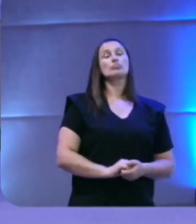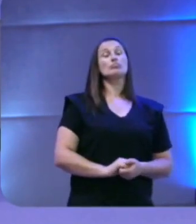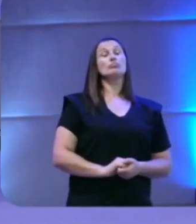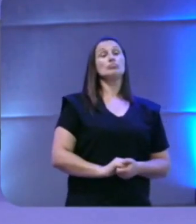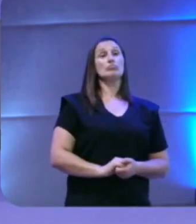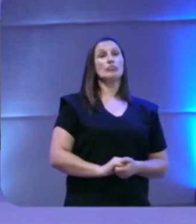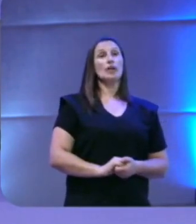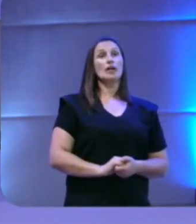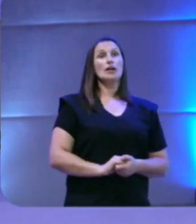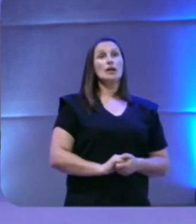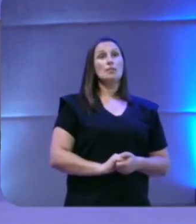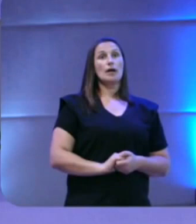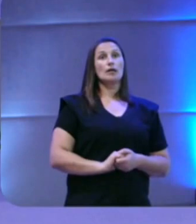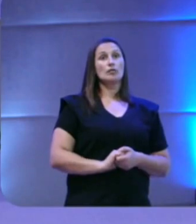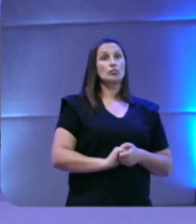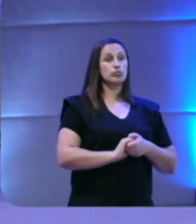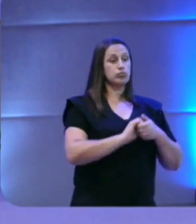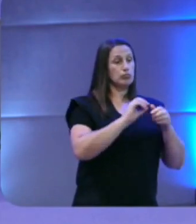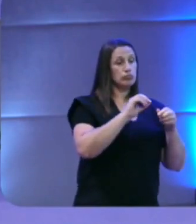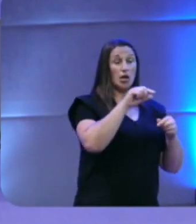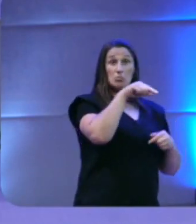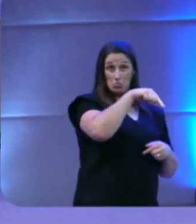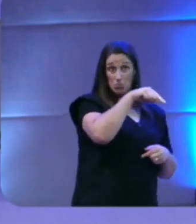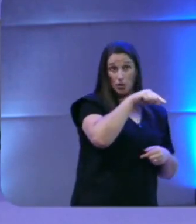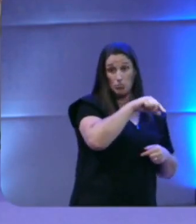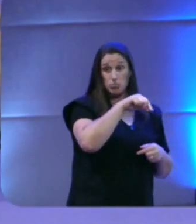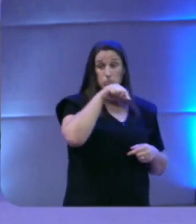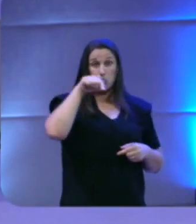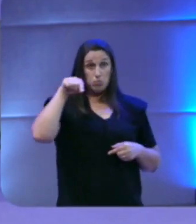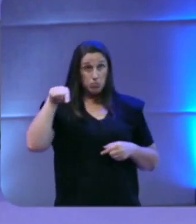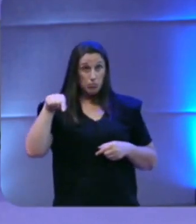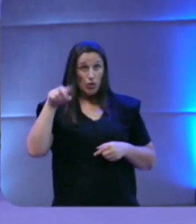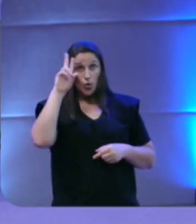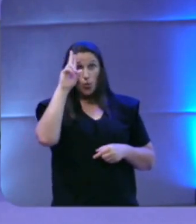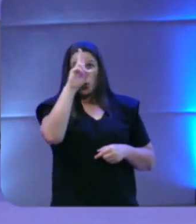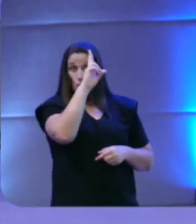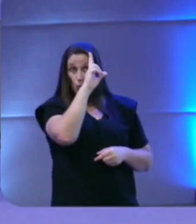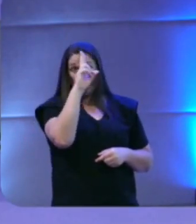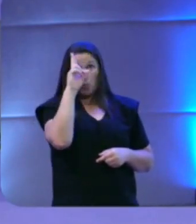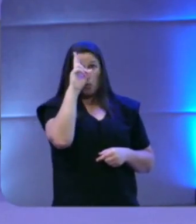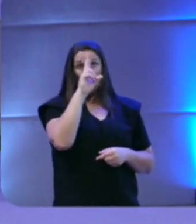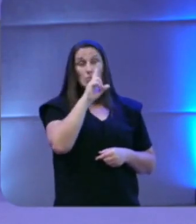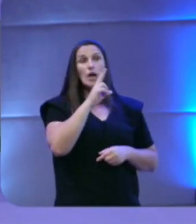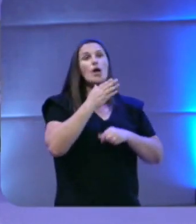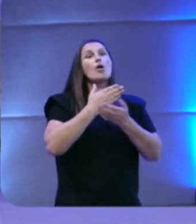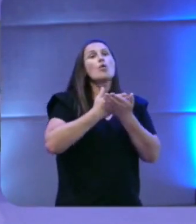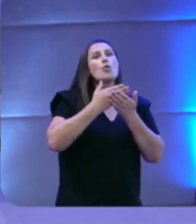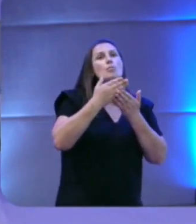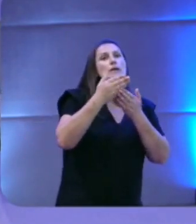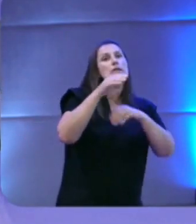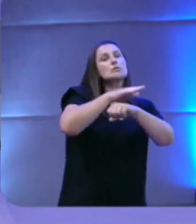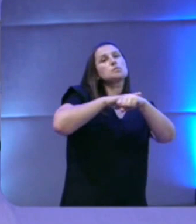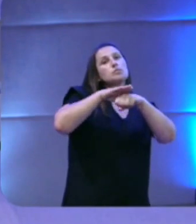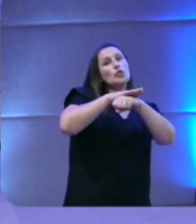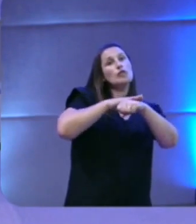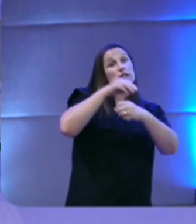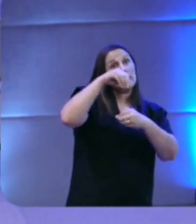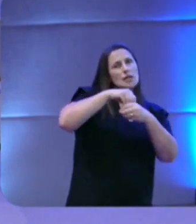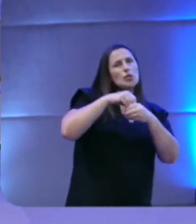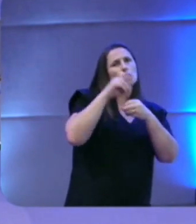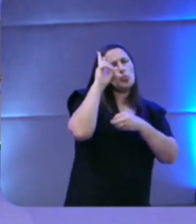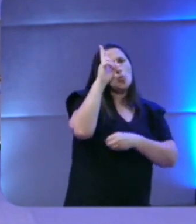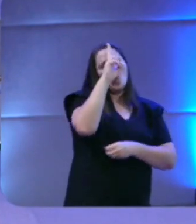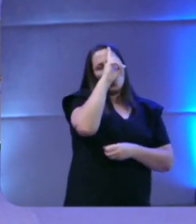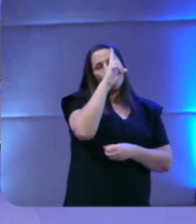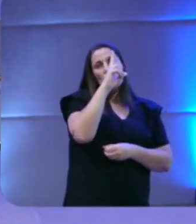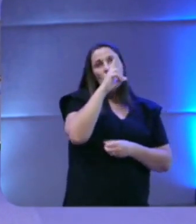da Tijuca até a Lagoa, o seu José, o motorista do Uber, a gente começou uma conversa boa ali, e logo a gente já entrou